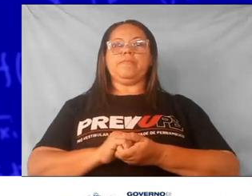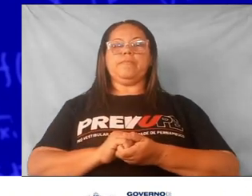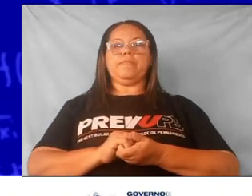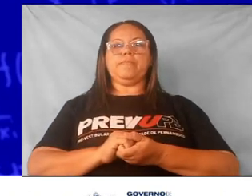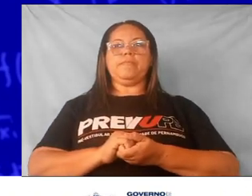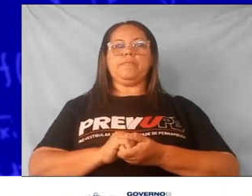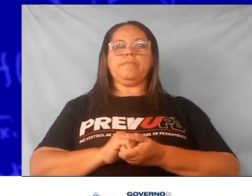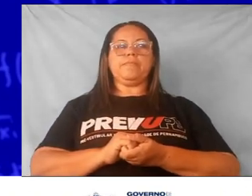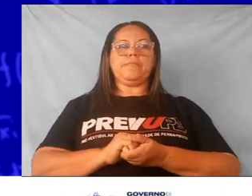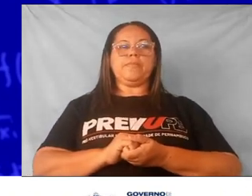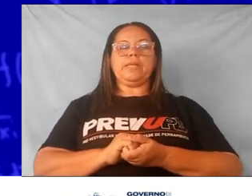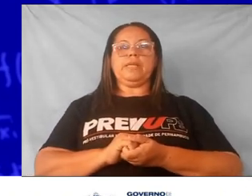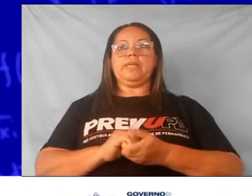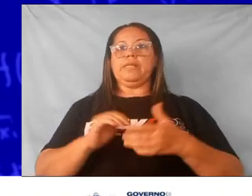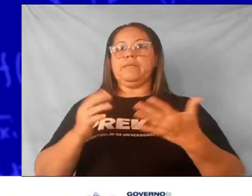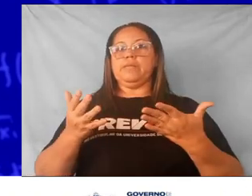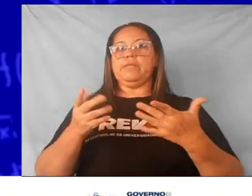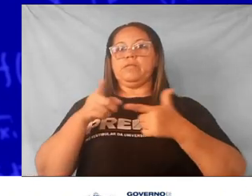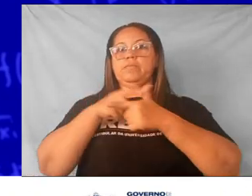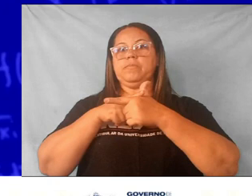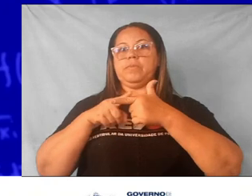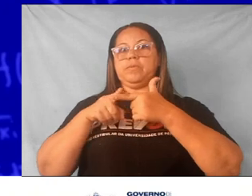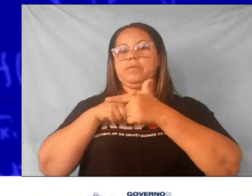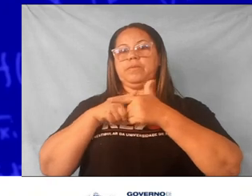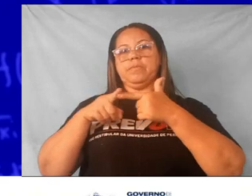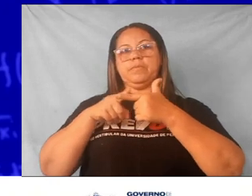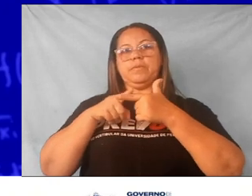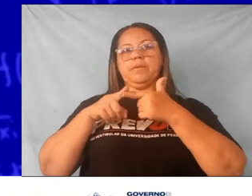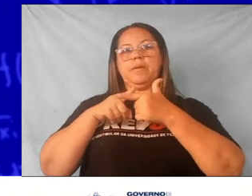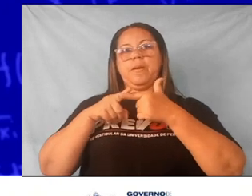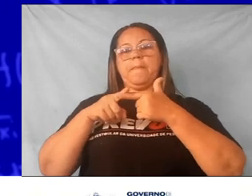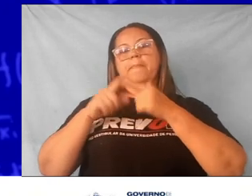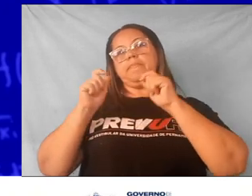Então, nesses problemas, certo? Nós podemos